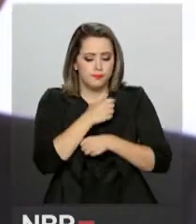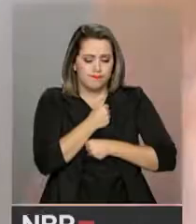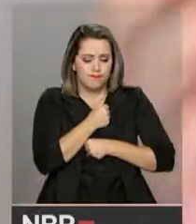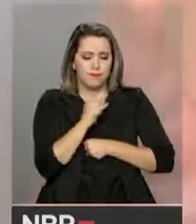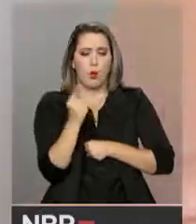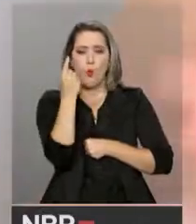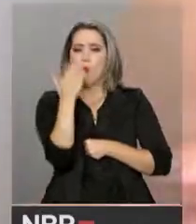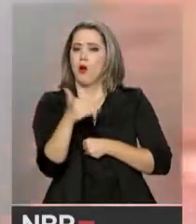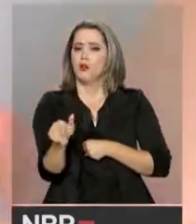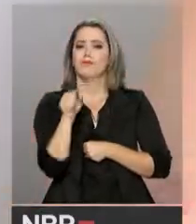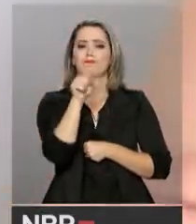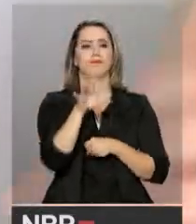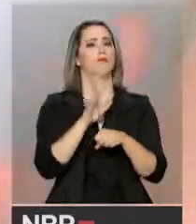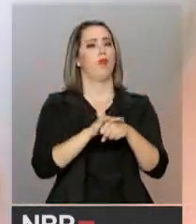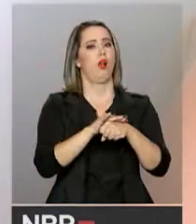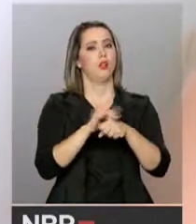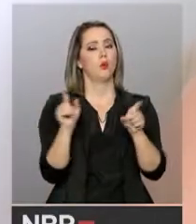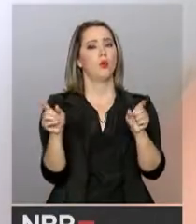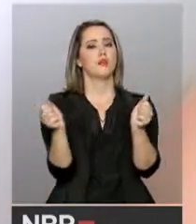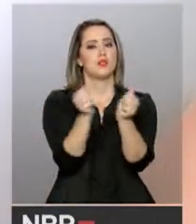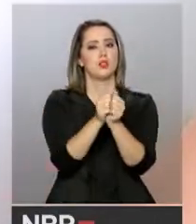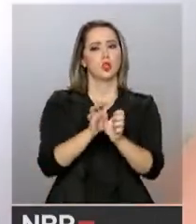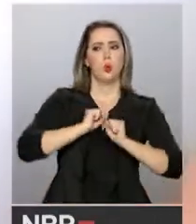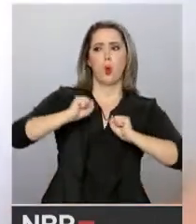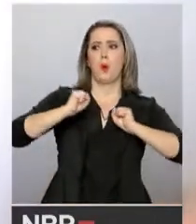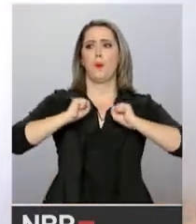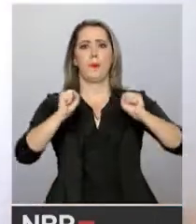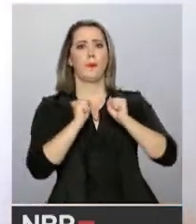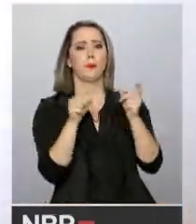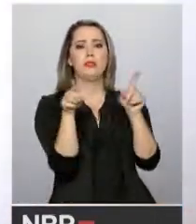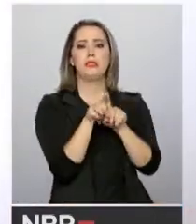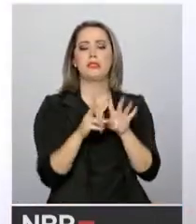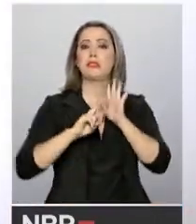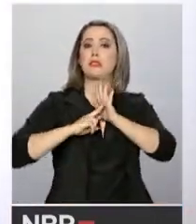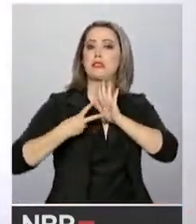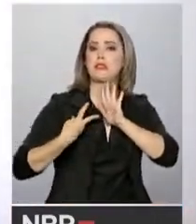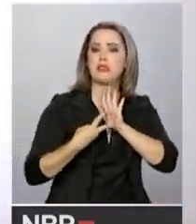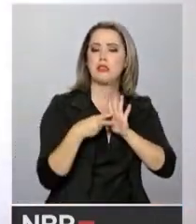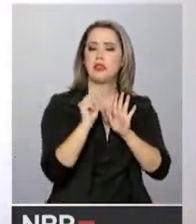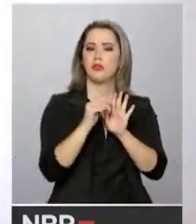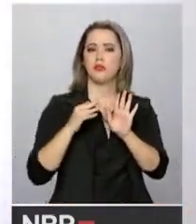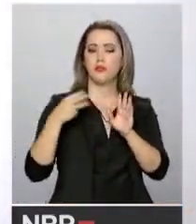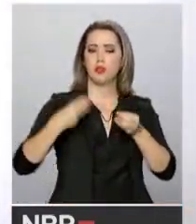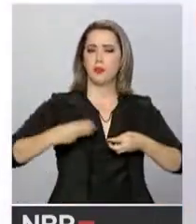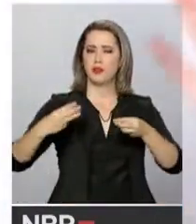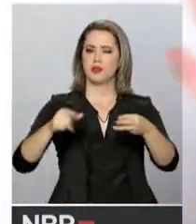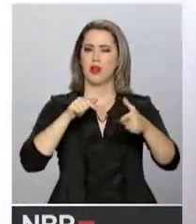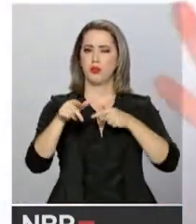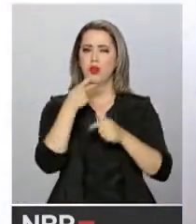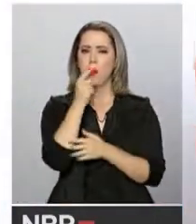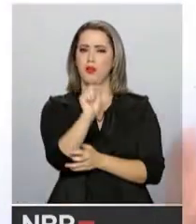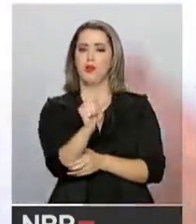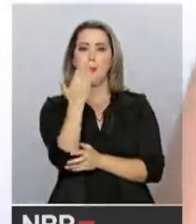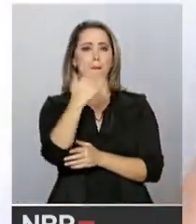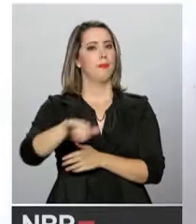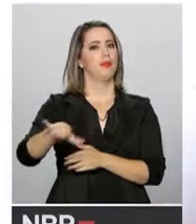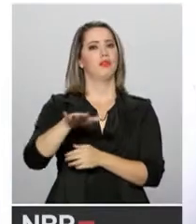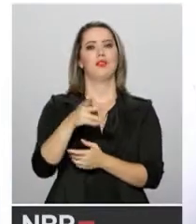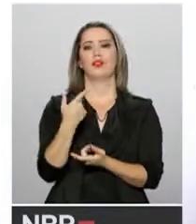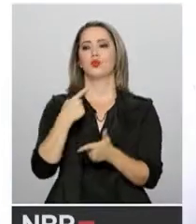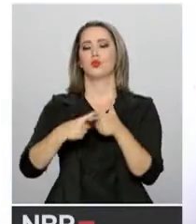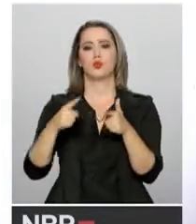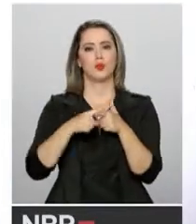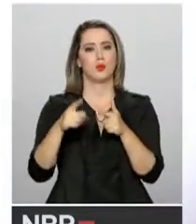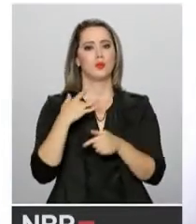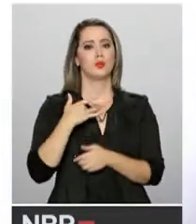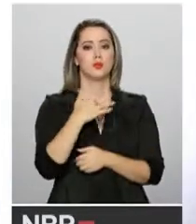meio. A doença, junto com a ansiedade, representa, segundo o Ministério do Trabalho, quase metade dos casos